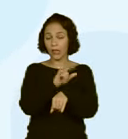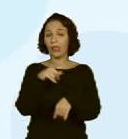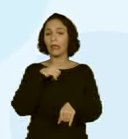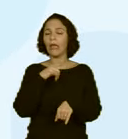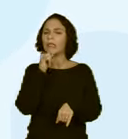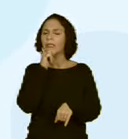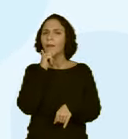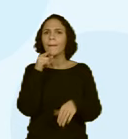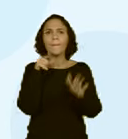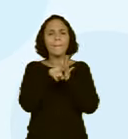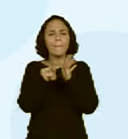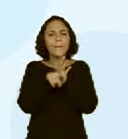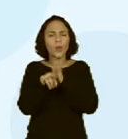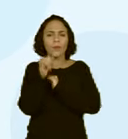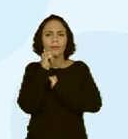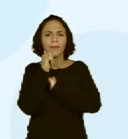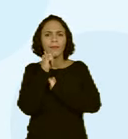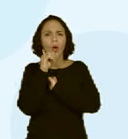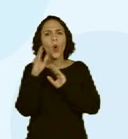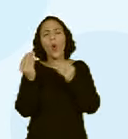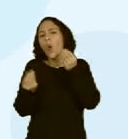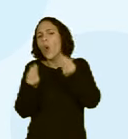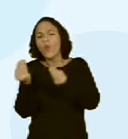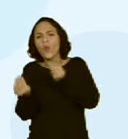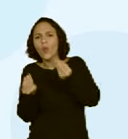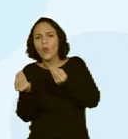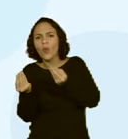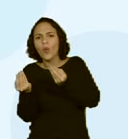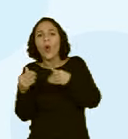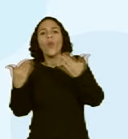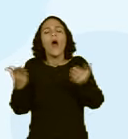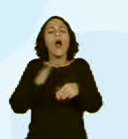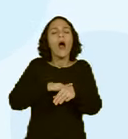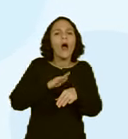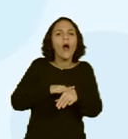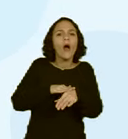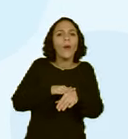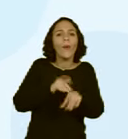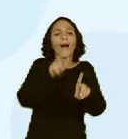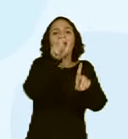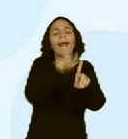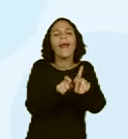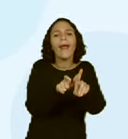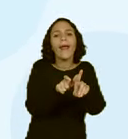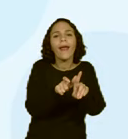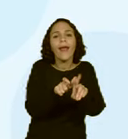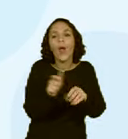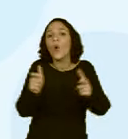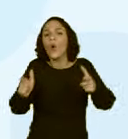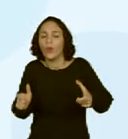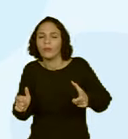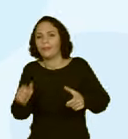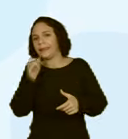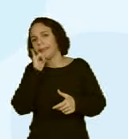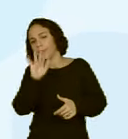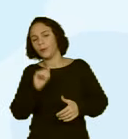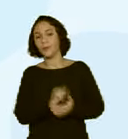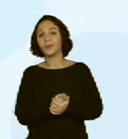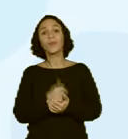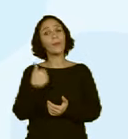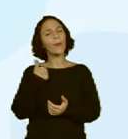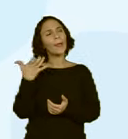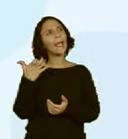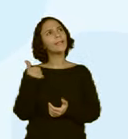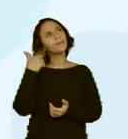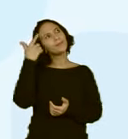é que eu vou chegar lá? Quando? Quem? Onde? Então, por exemplo, eu tenho uma estratégia para ir ao